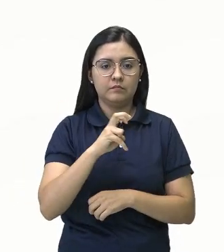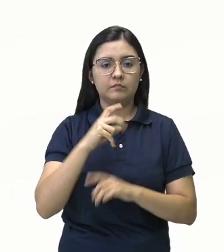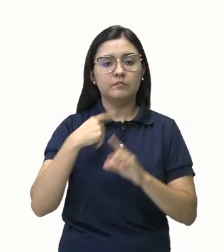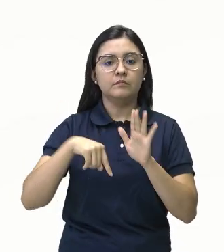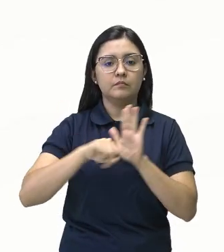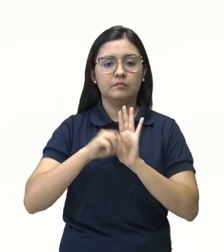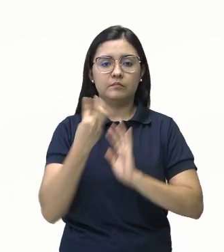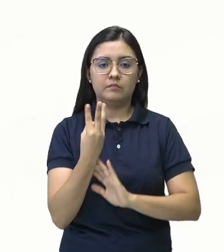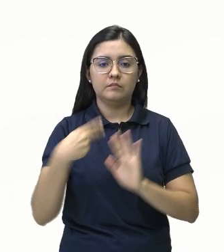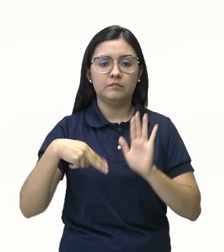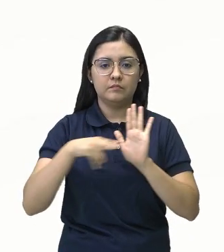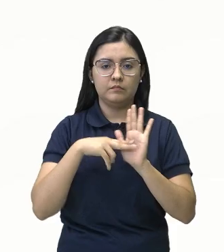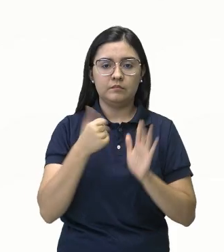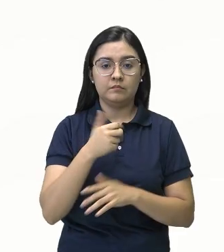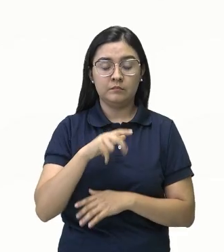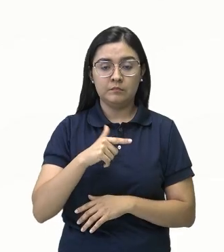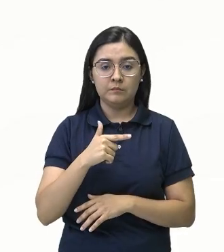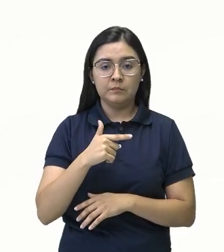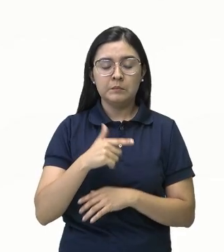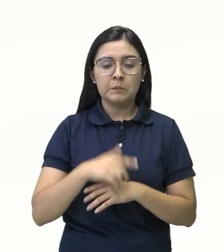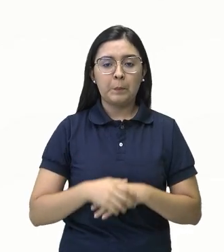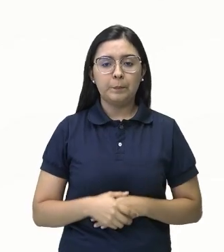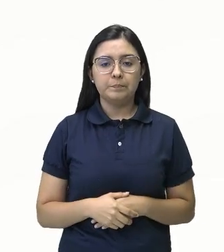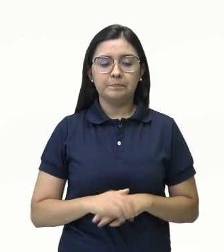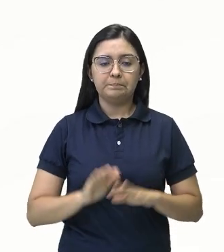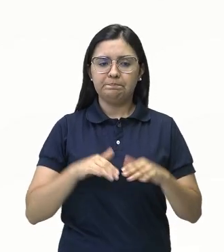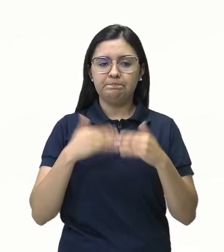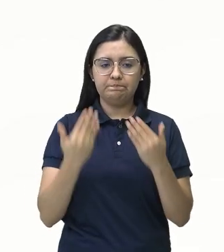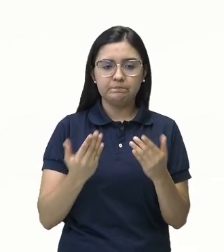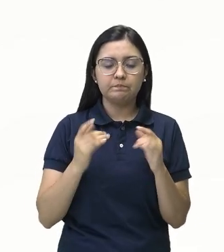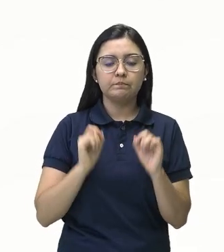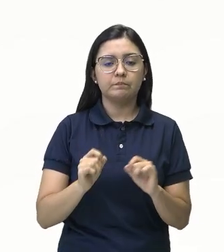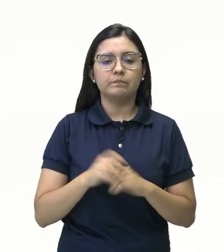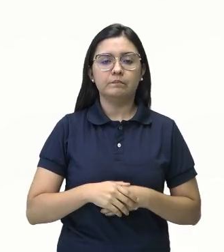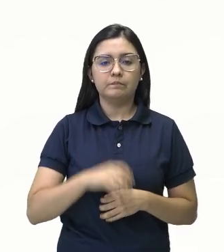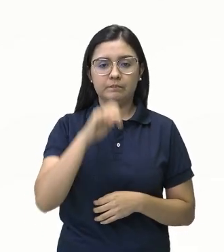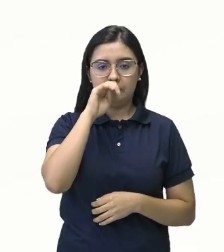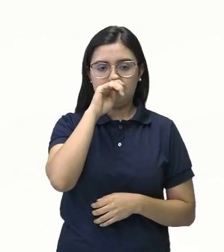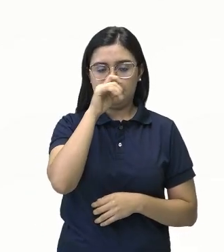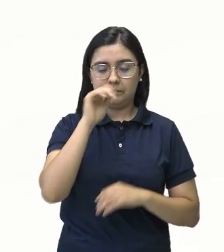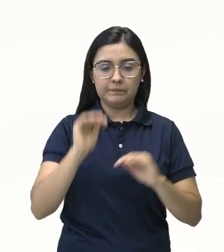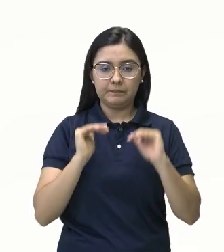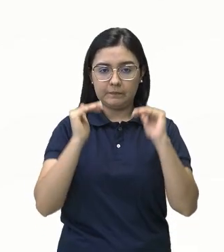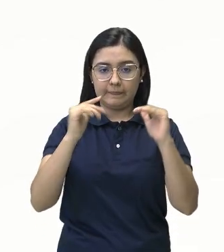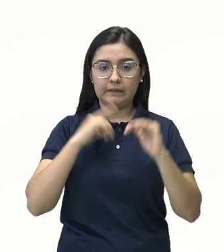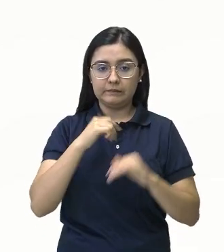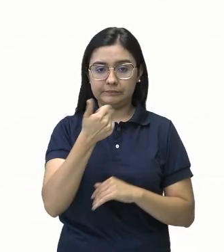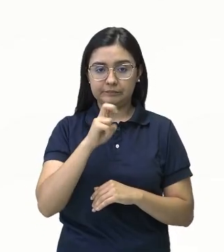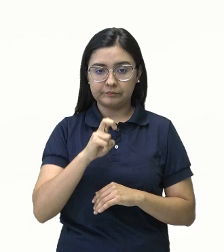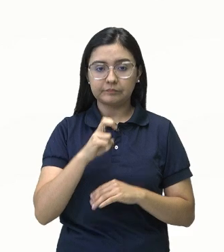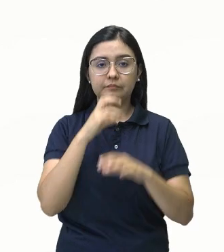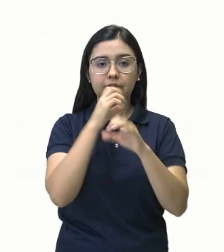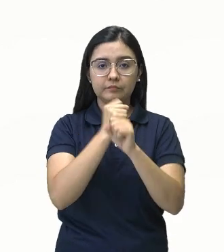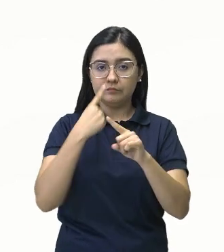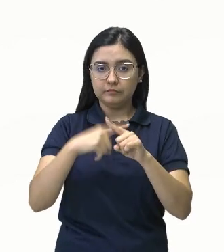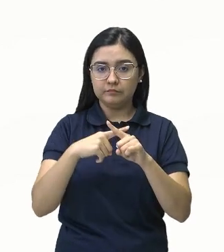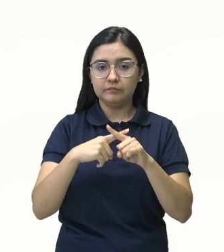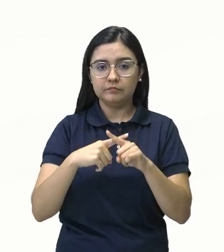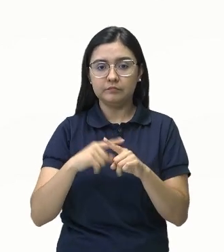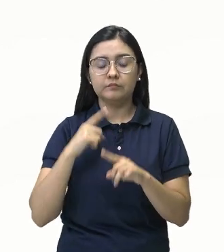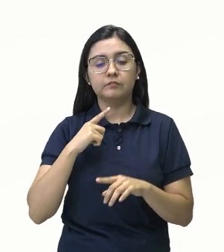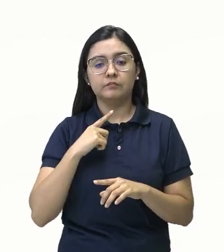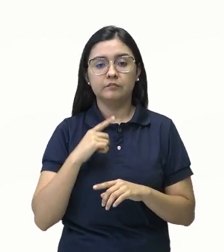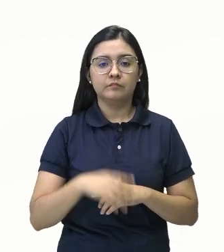3 é 12. Então, como em cima é 15 fatorial, ou seja, nós